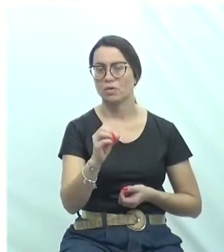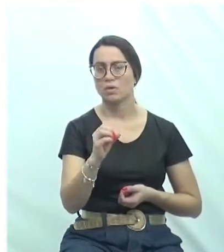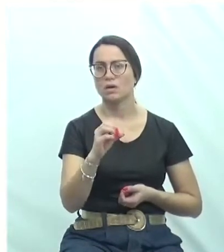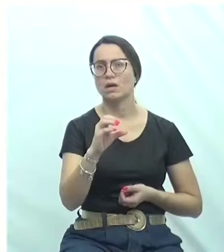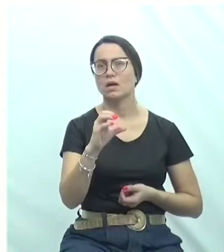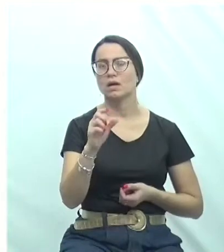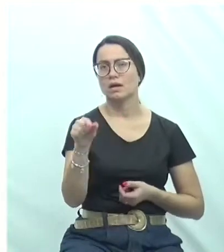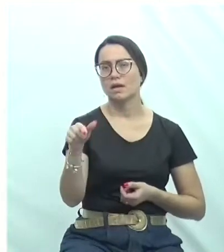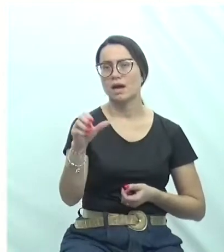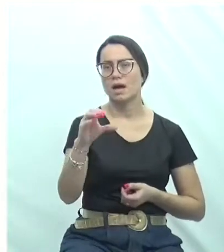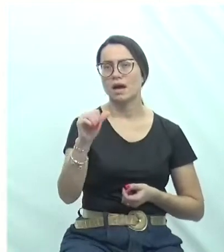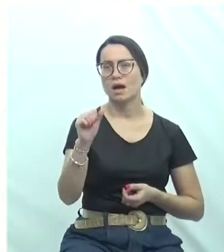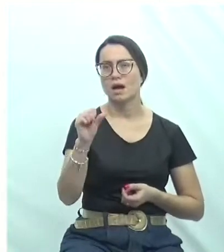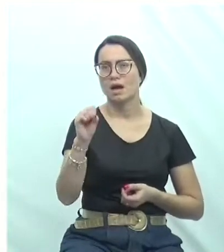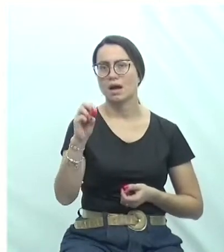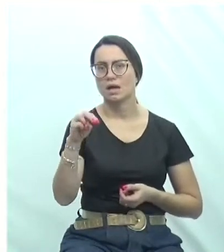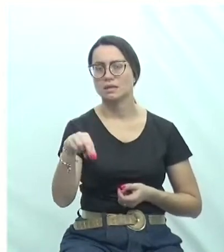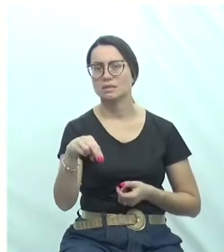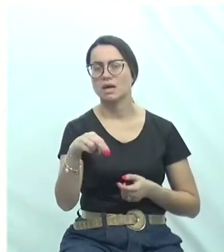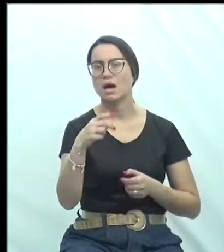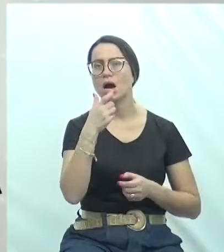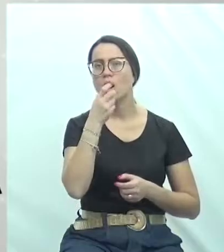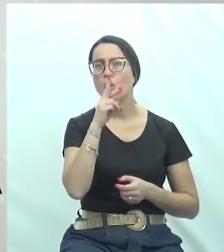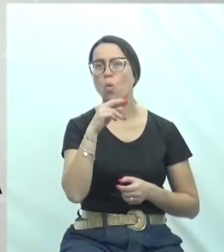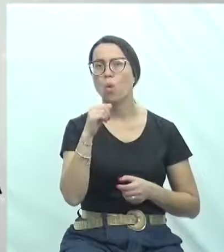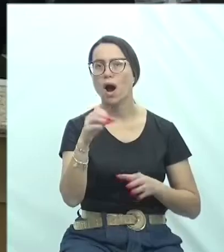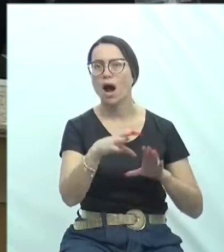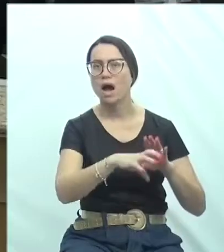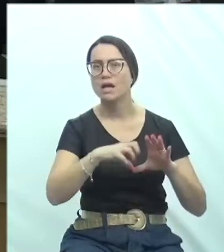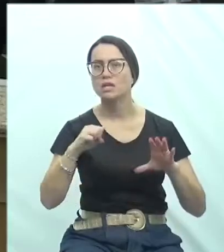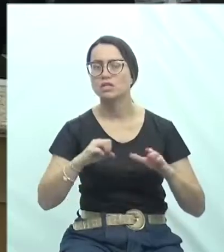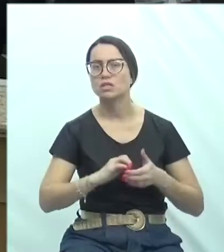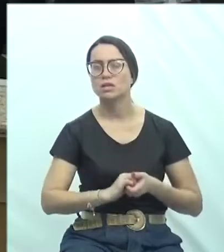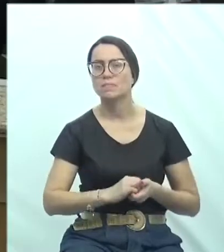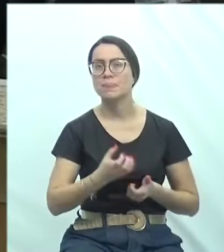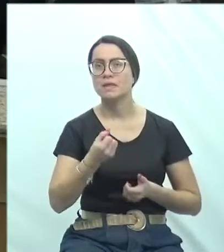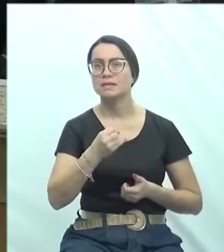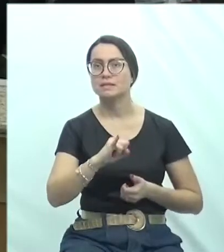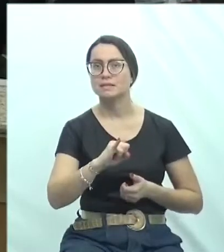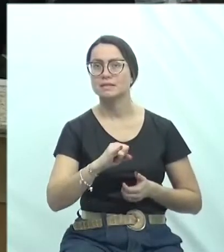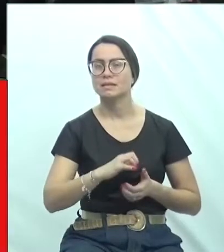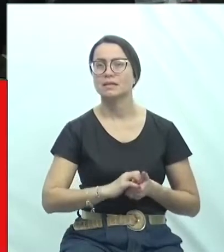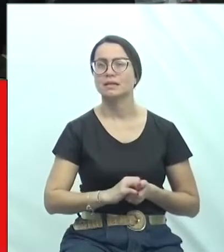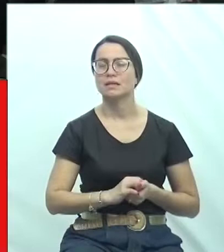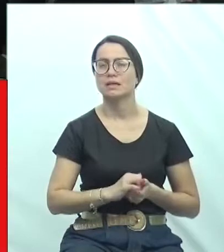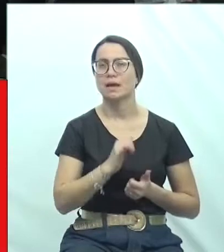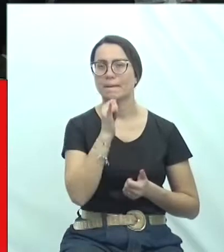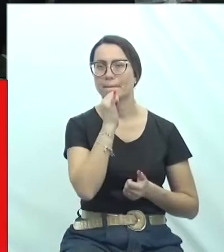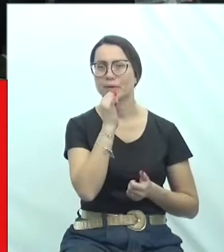Sim. Isso. Em caso de alagamento, essa aí não contamina?